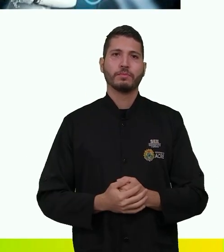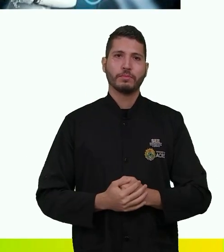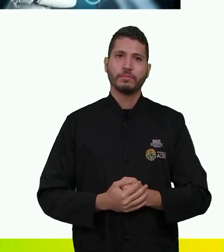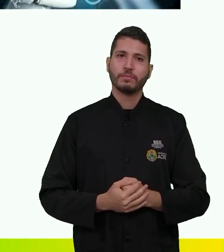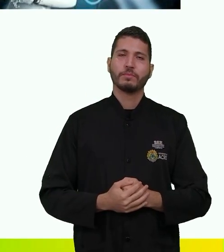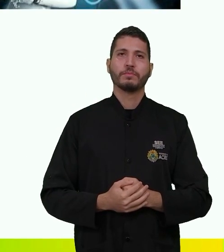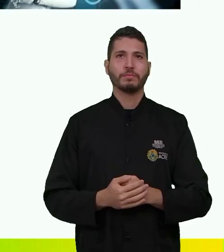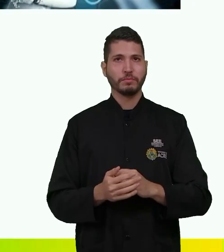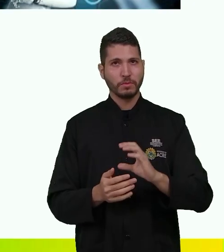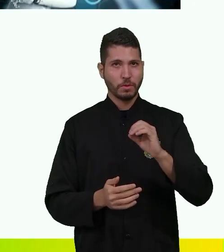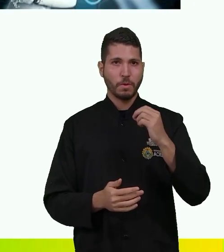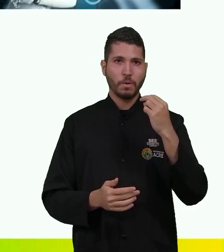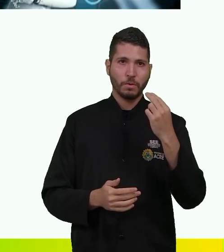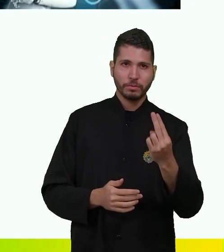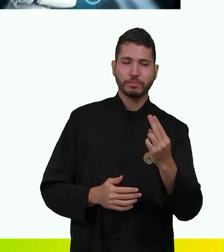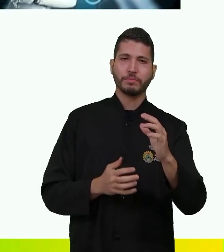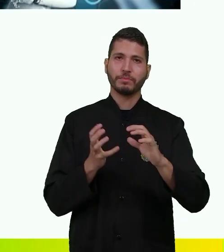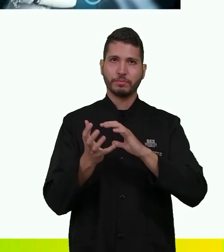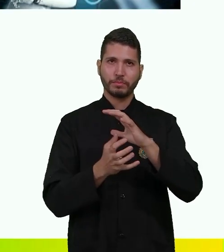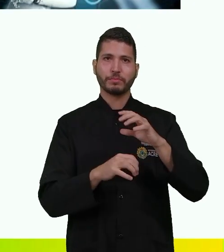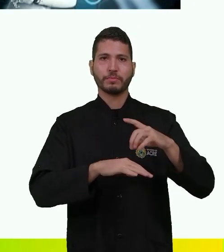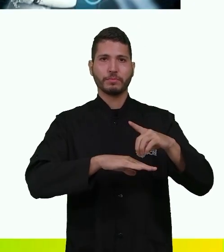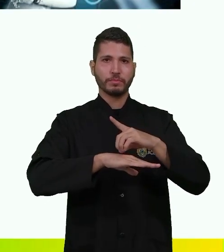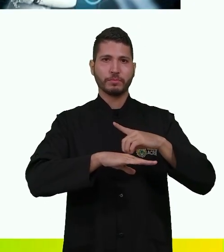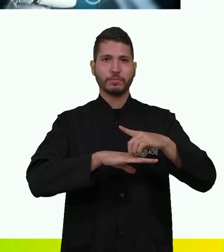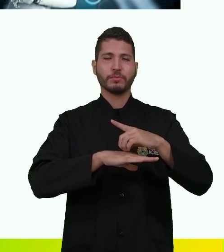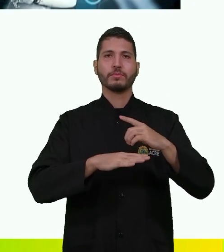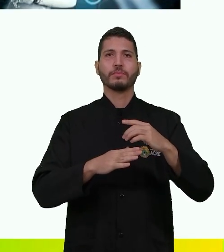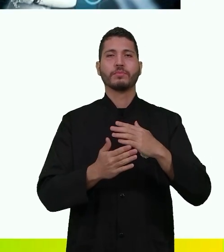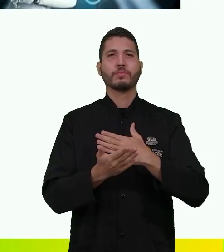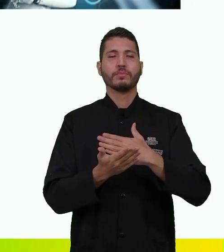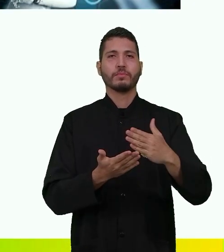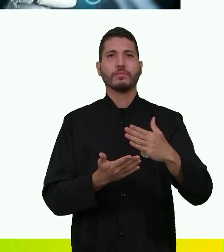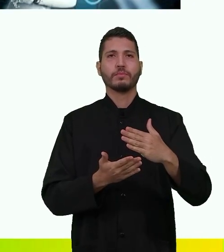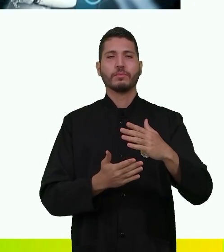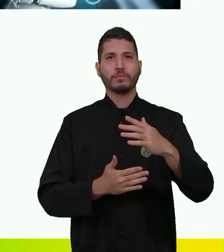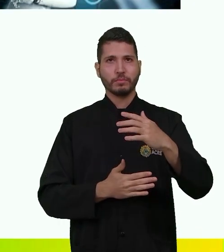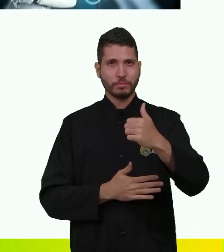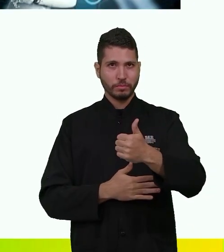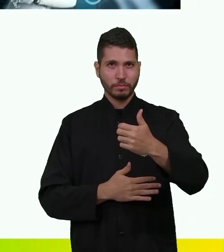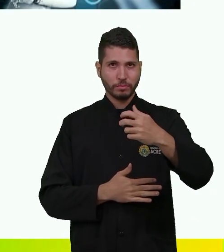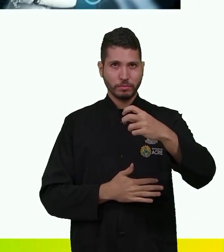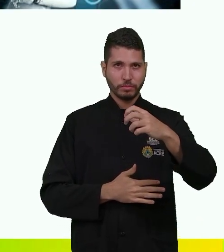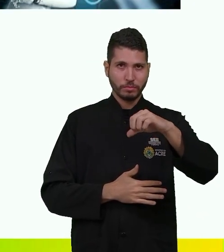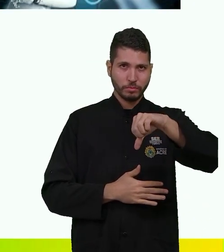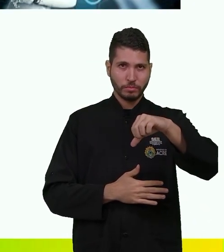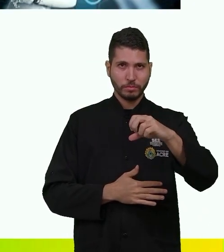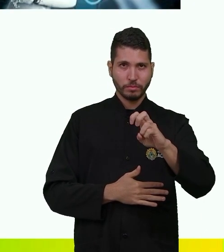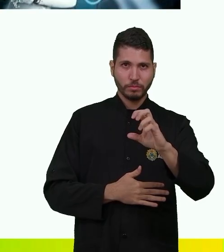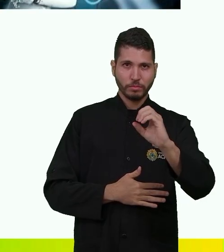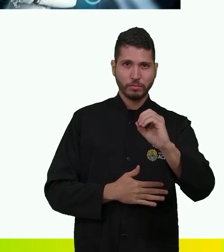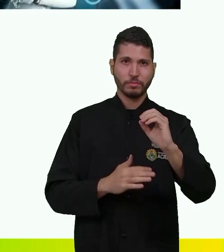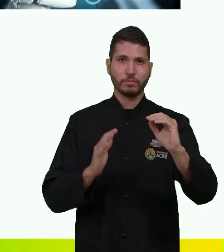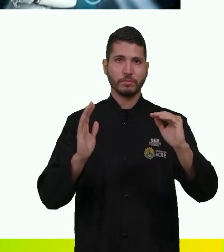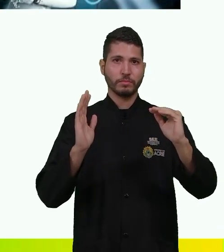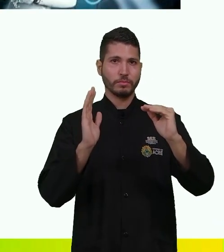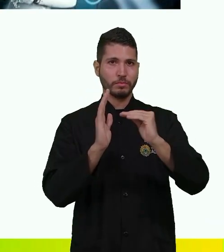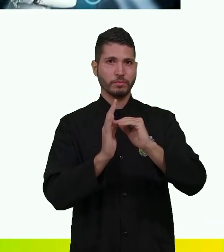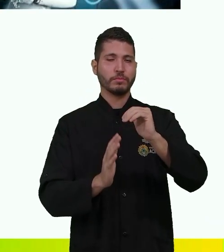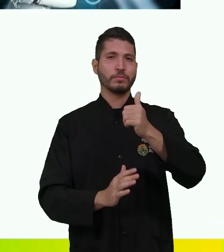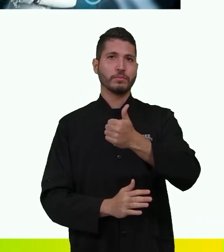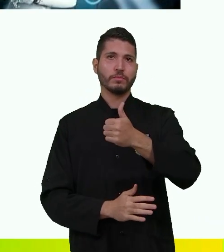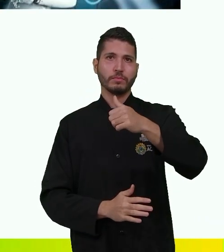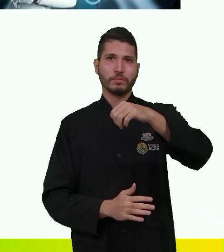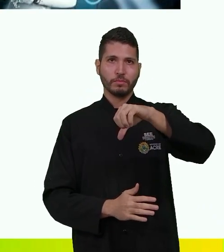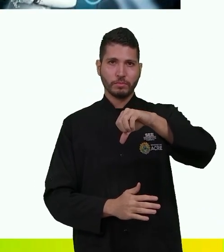Revolução Digital. Ela iniciou em 1950 e vai até 1980, mais ou menos, período da